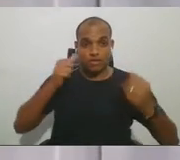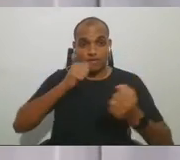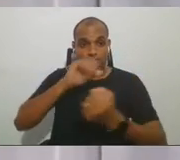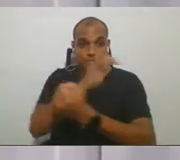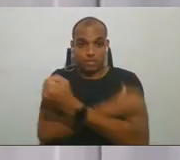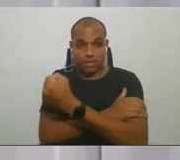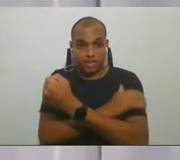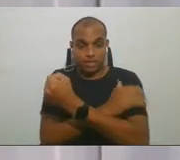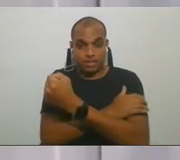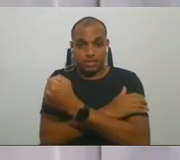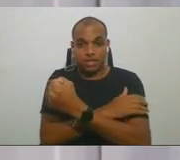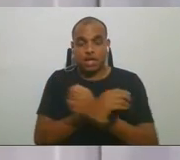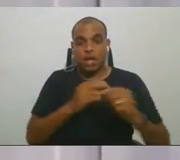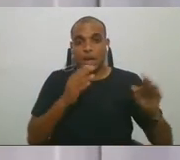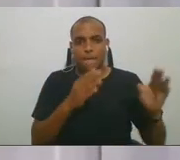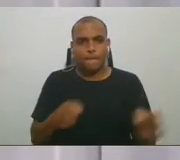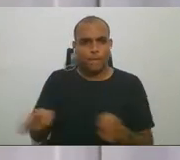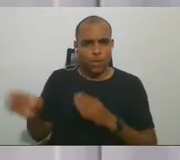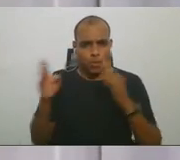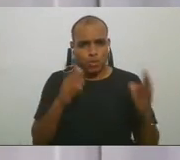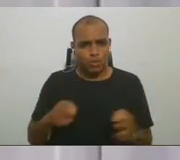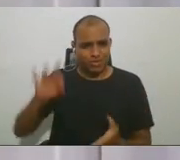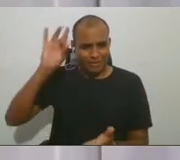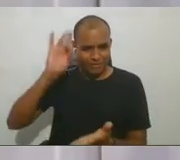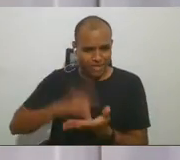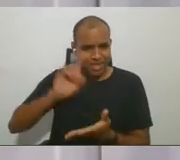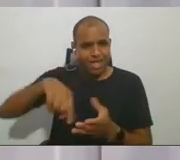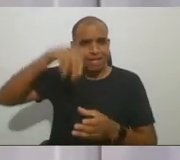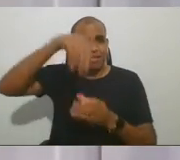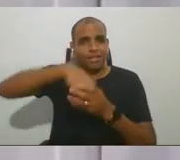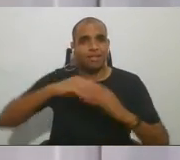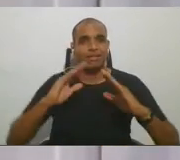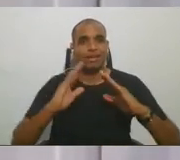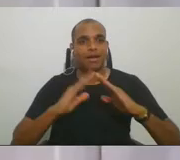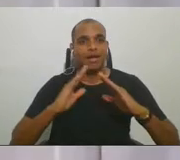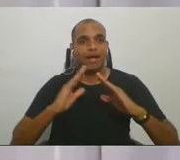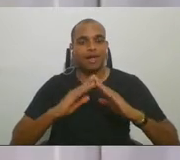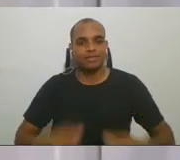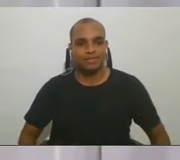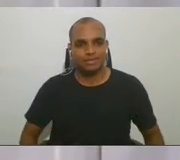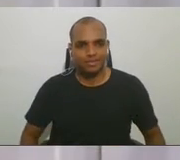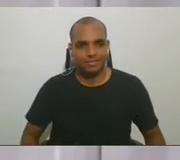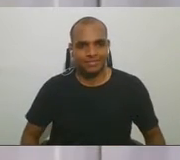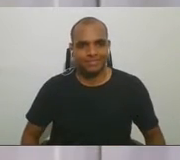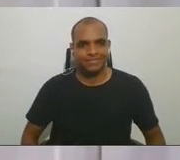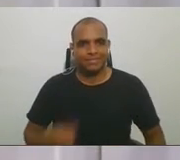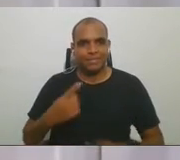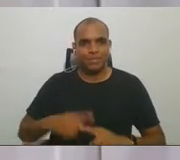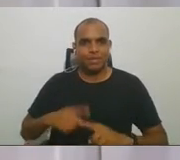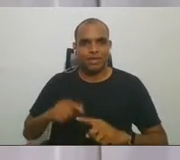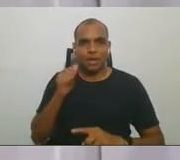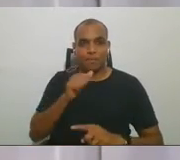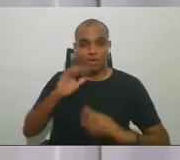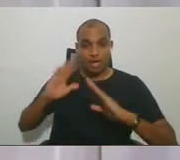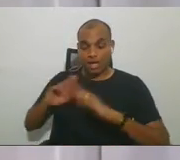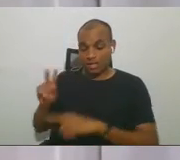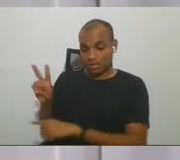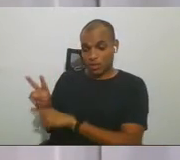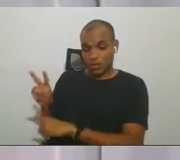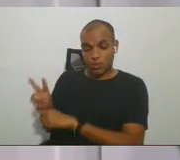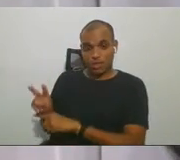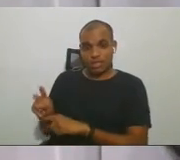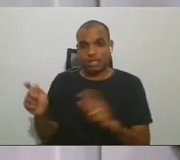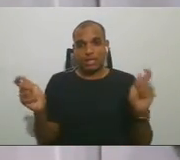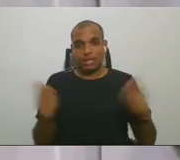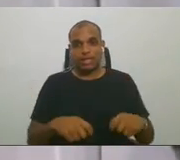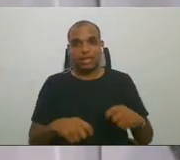o modo de produção doméstico que sustentava o modo de produção capitalista. Às vezes nos perguntamos o que